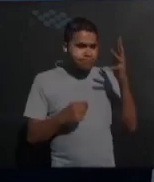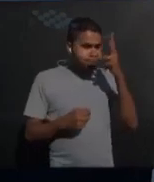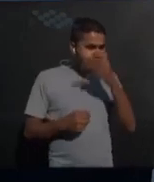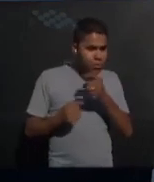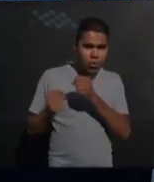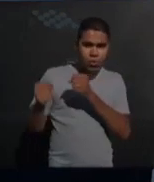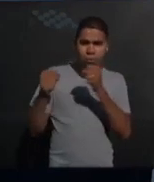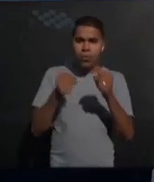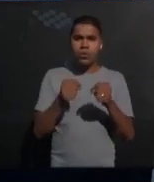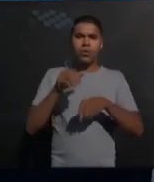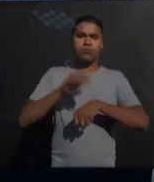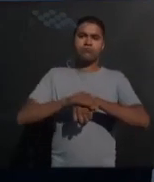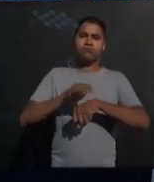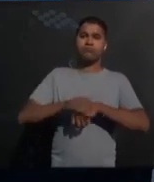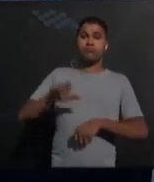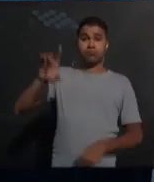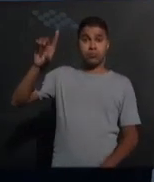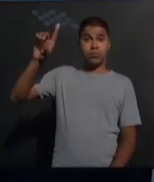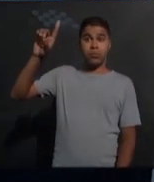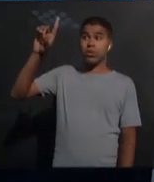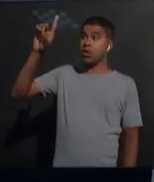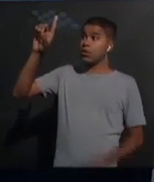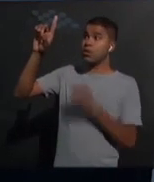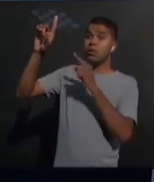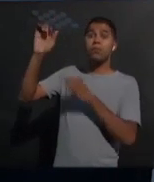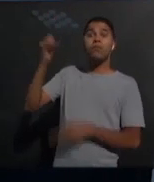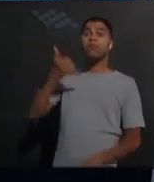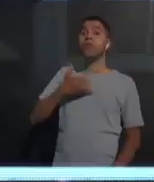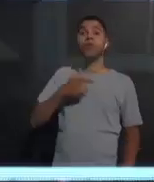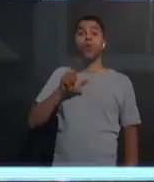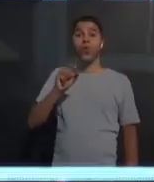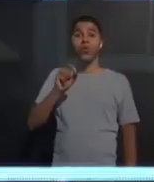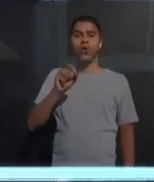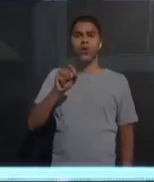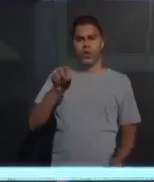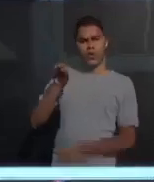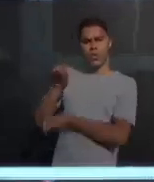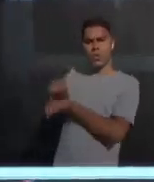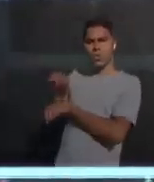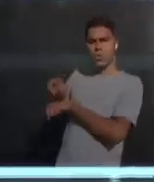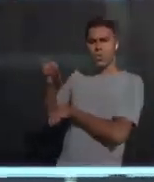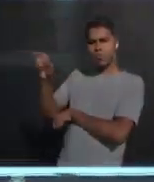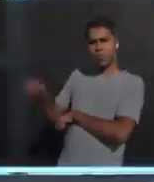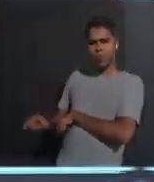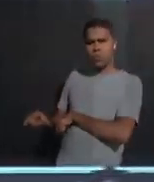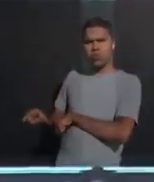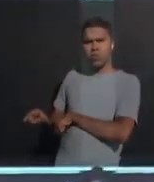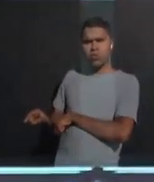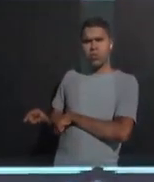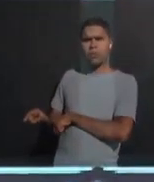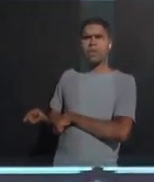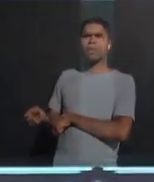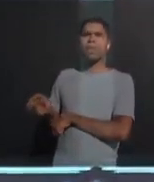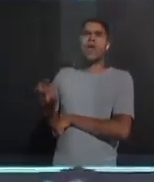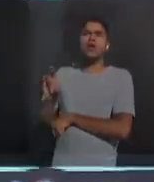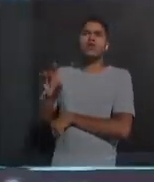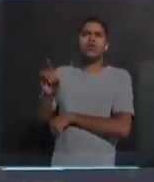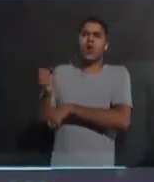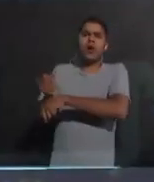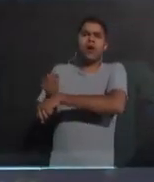poder de deus e deus me falou o seguinte eu quero que você cuide dessa pessoa não somente é